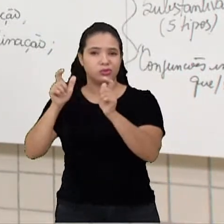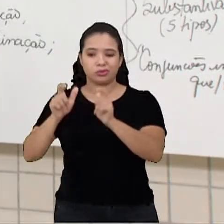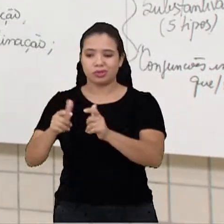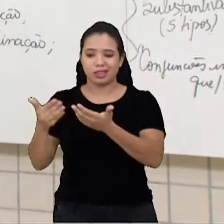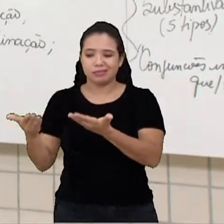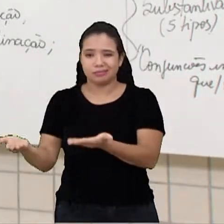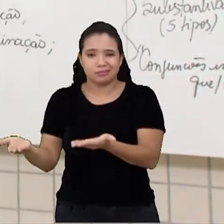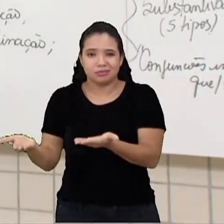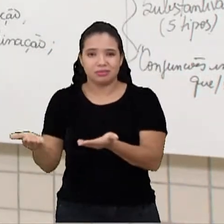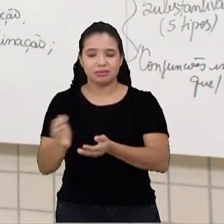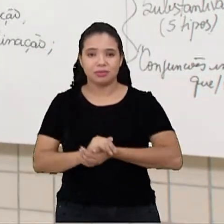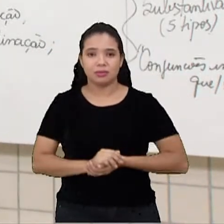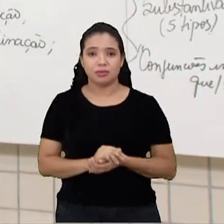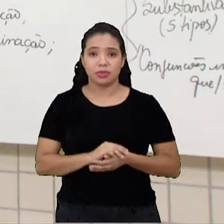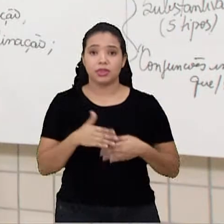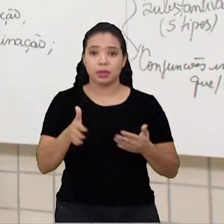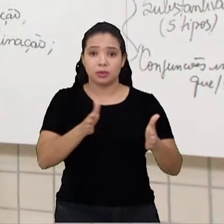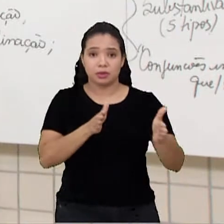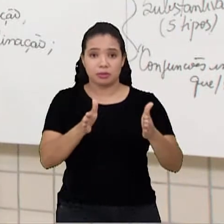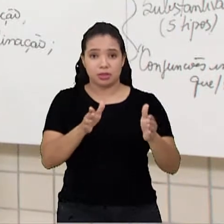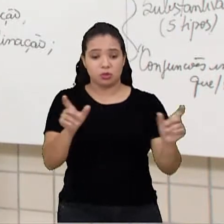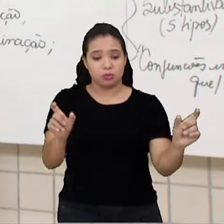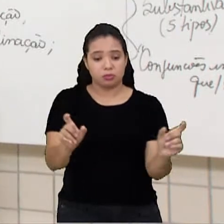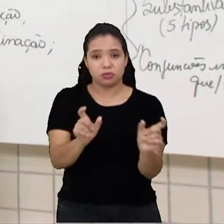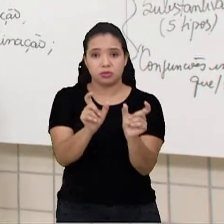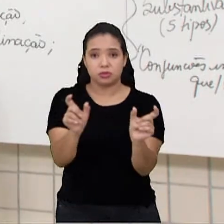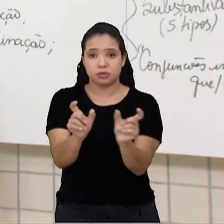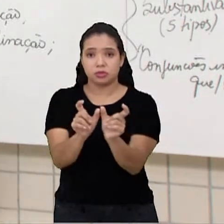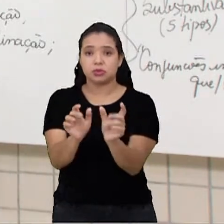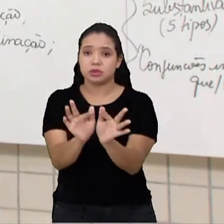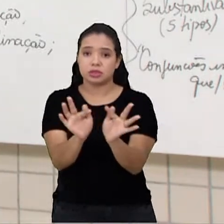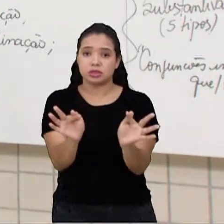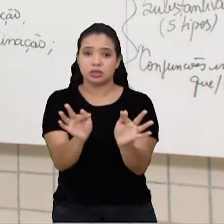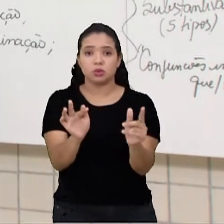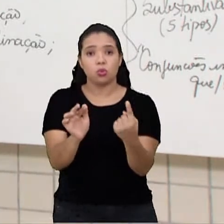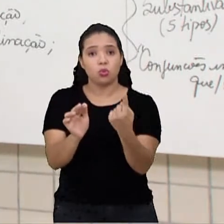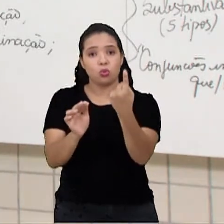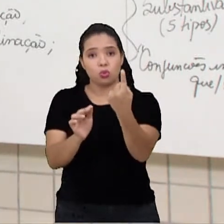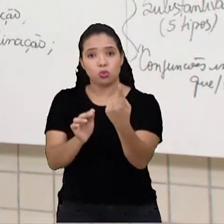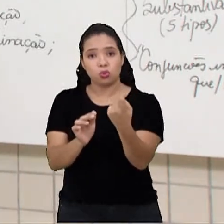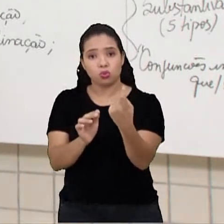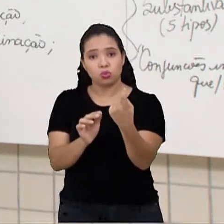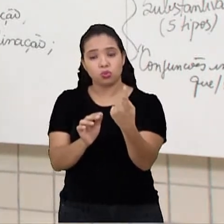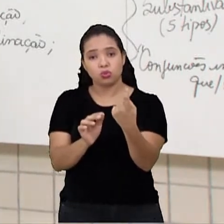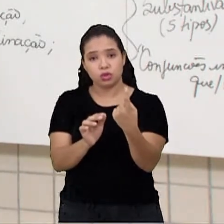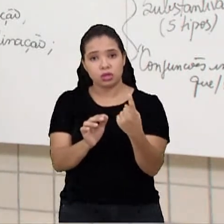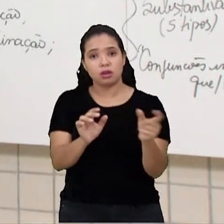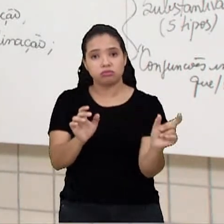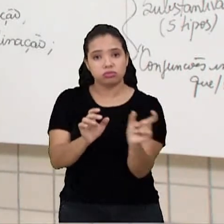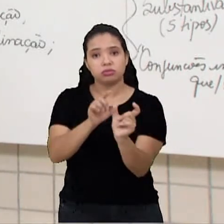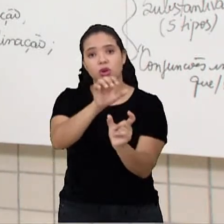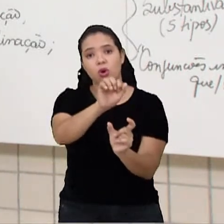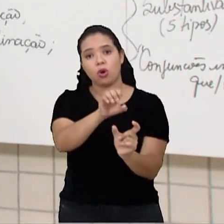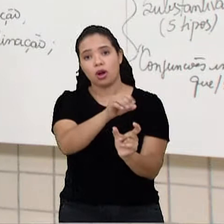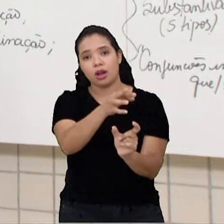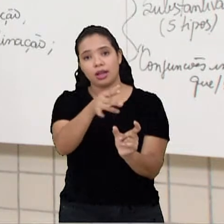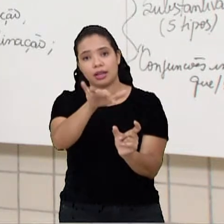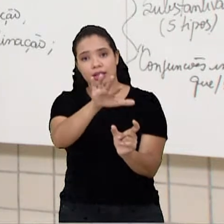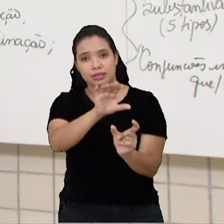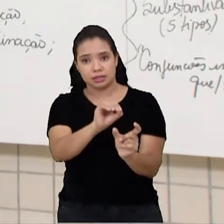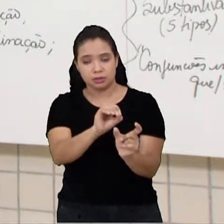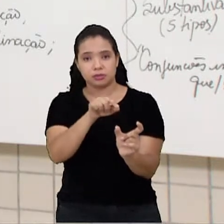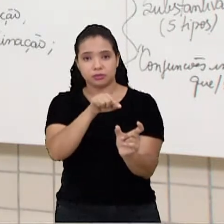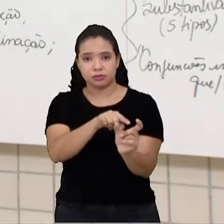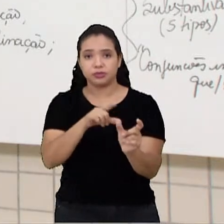destes. Então, este período é simples porque apresenta apenas uma oração absoluta, tá? Aí eu tenho lá o